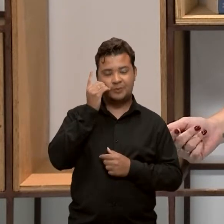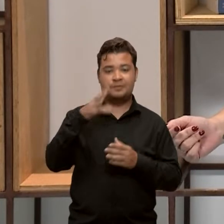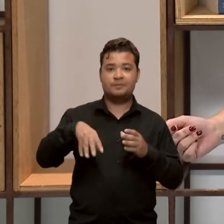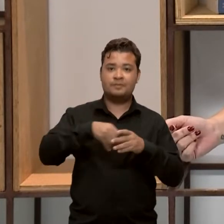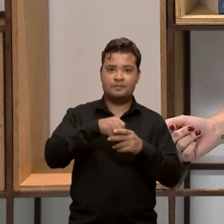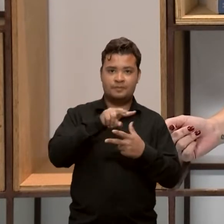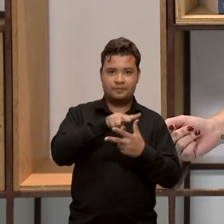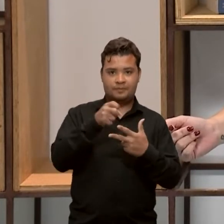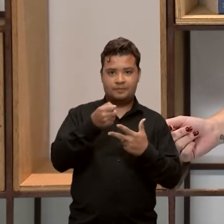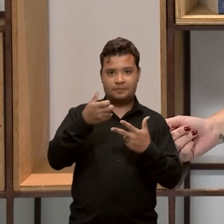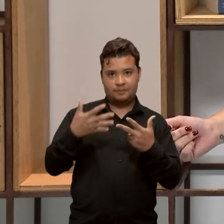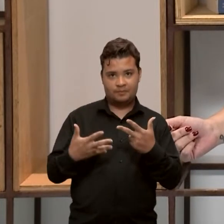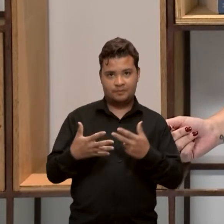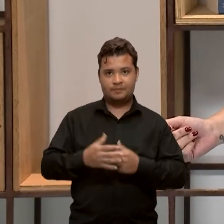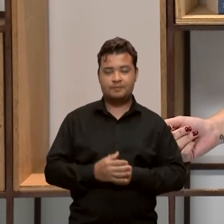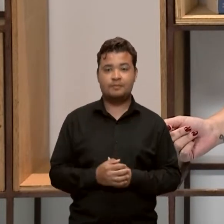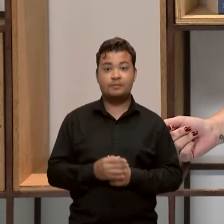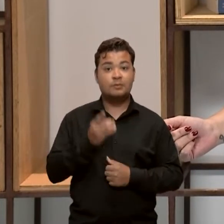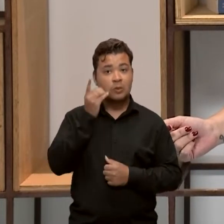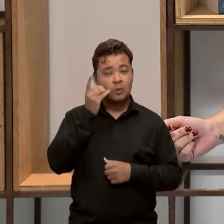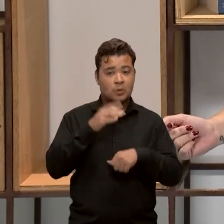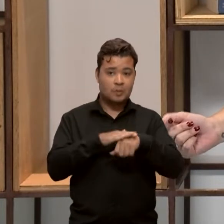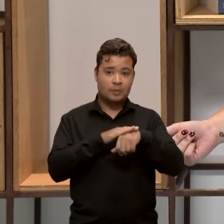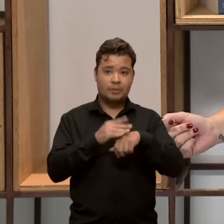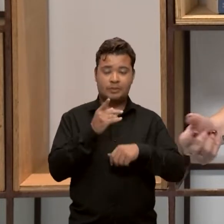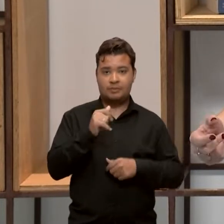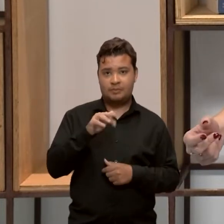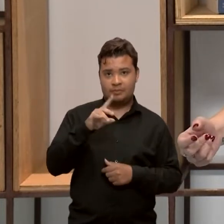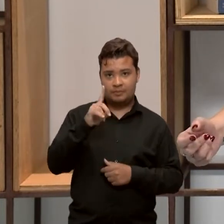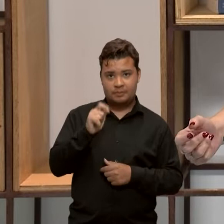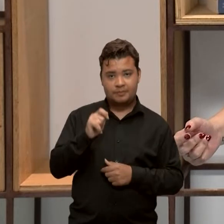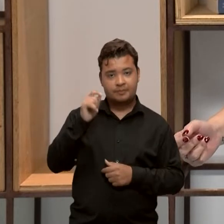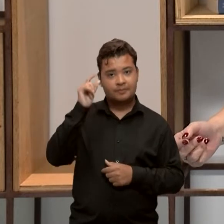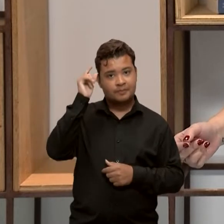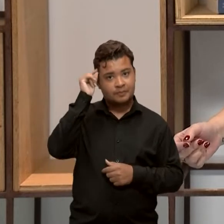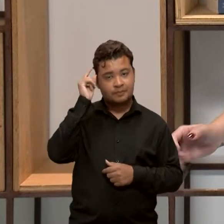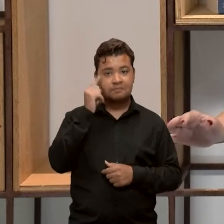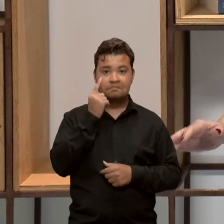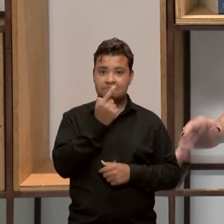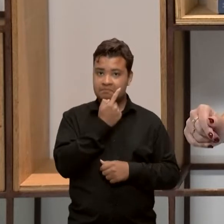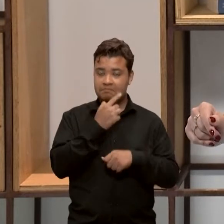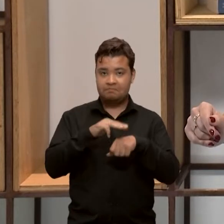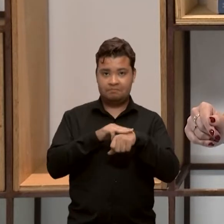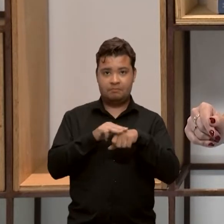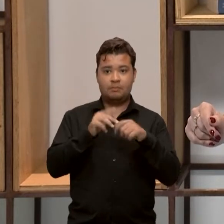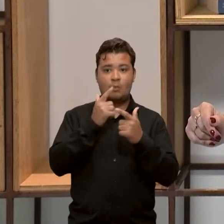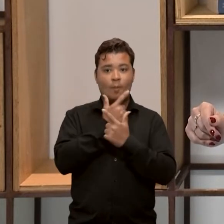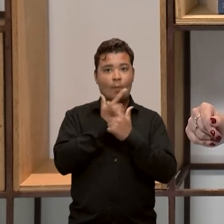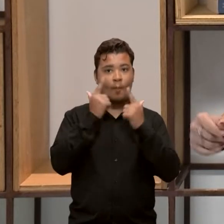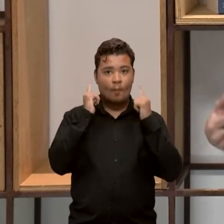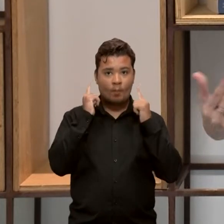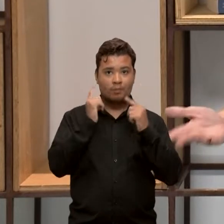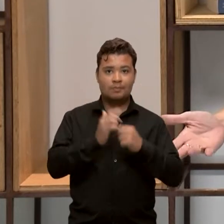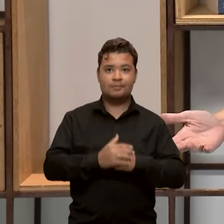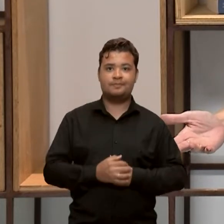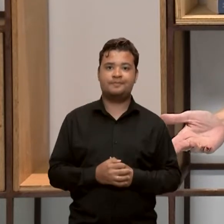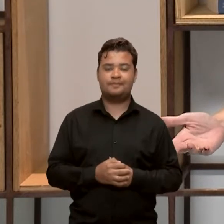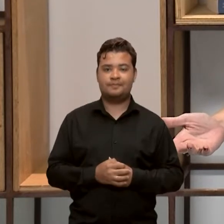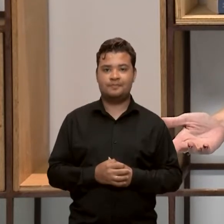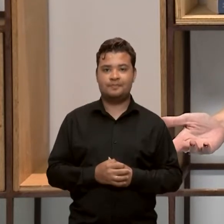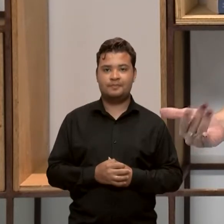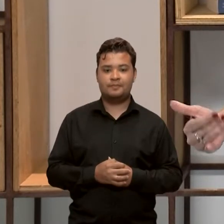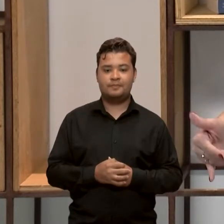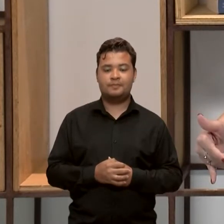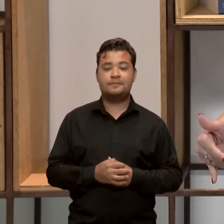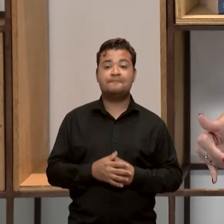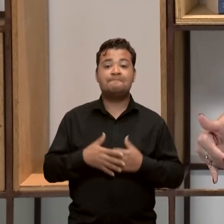integrante do Labitave. Ele é um homem de pele parda, cabelos e olhos castanhos e que não usa barba. Antes de